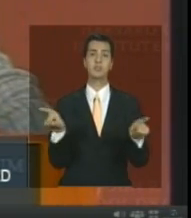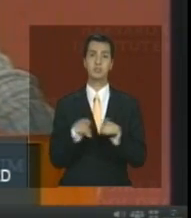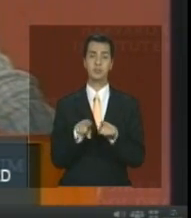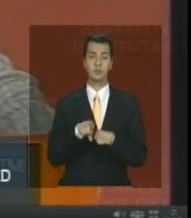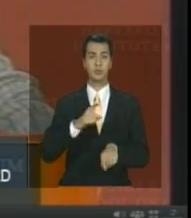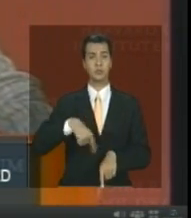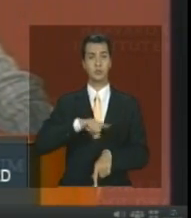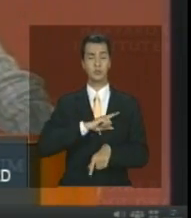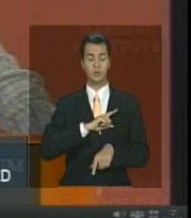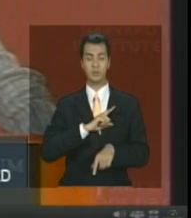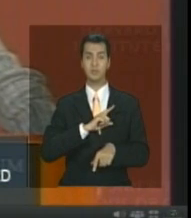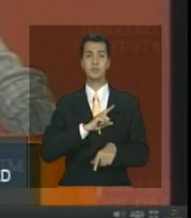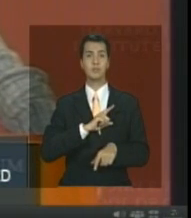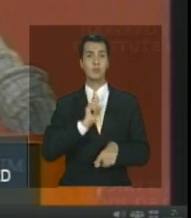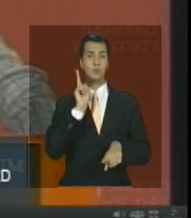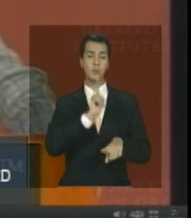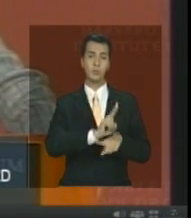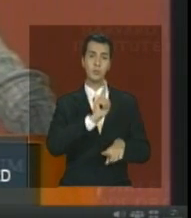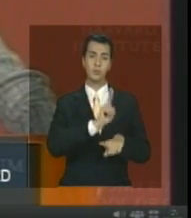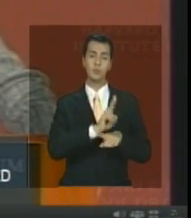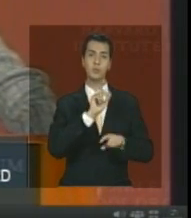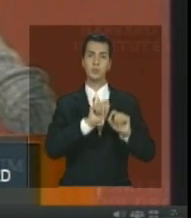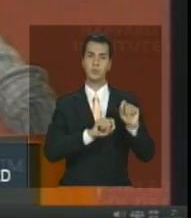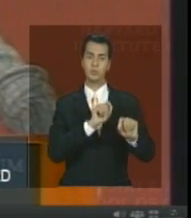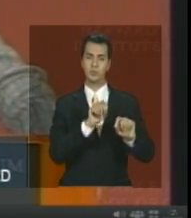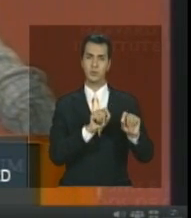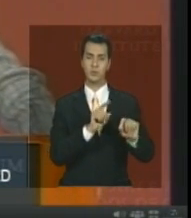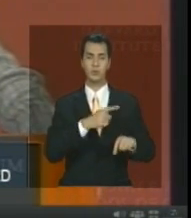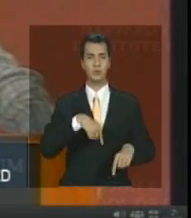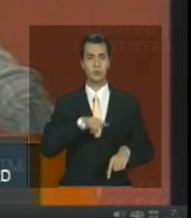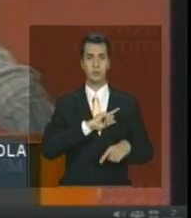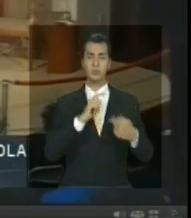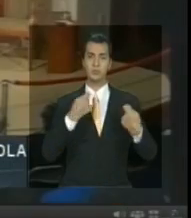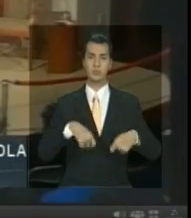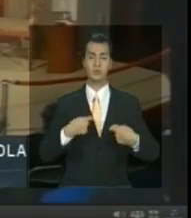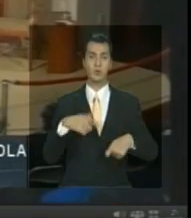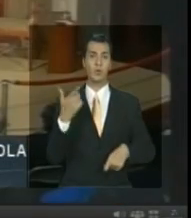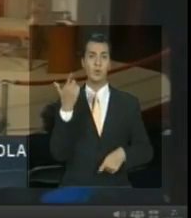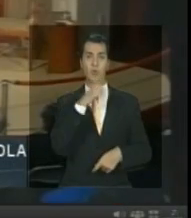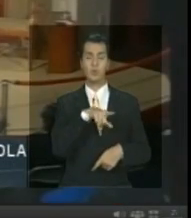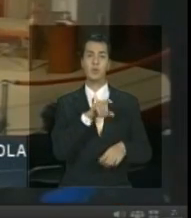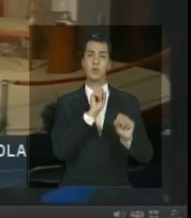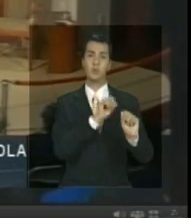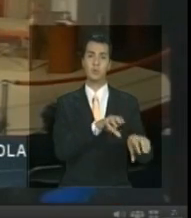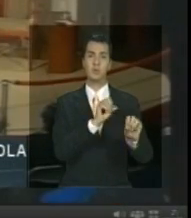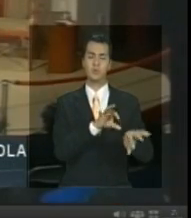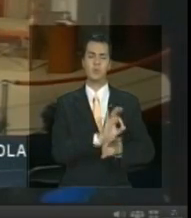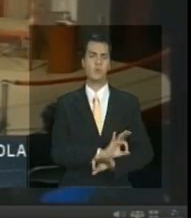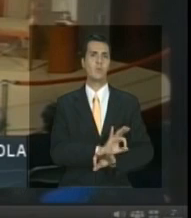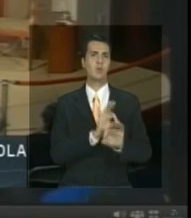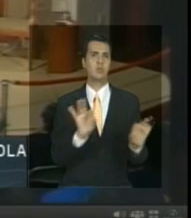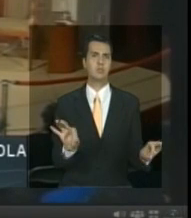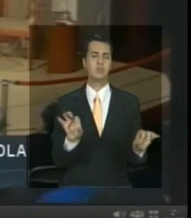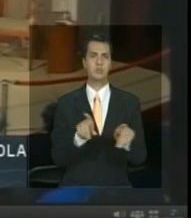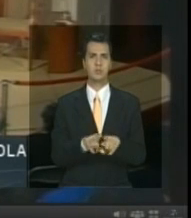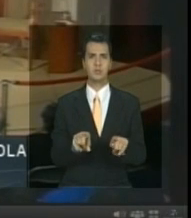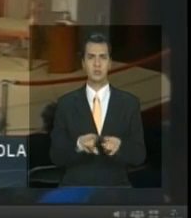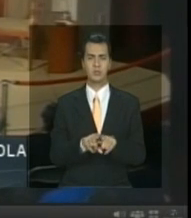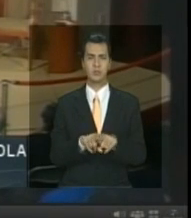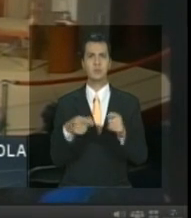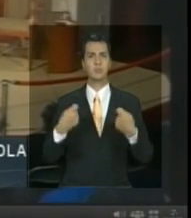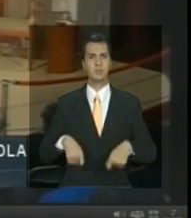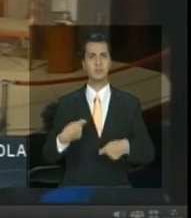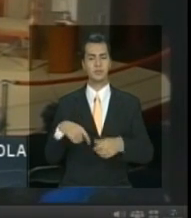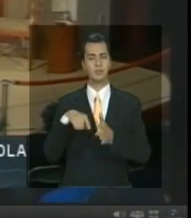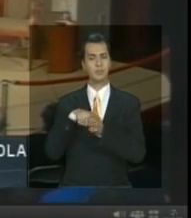de assegurar que nós consigamos não só educação de qualidade, mas gerar